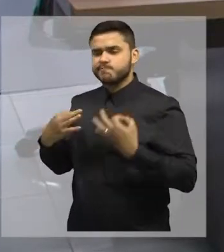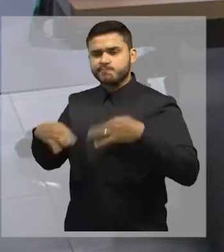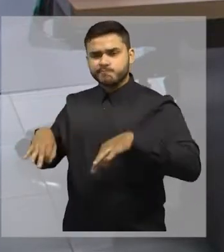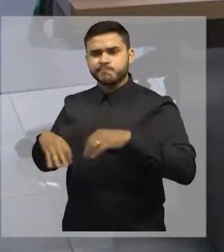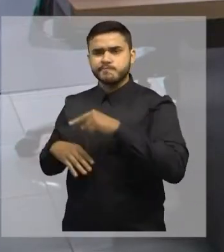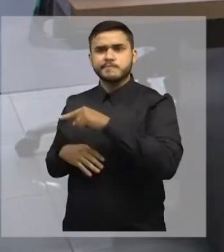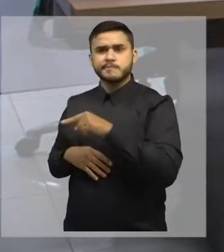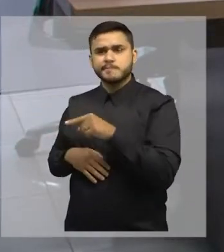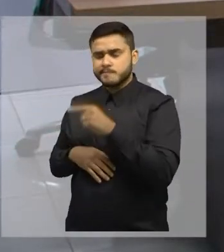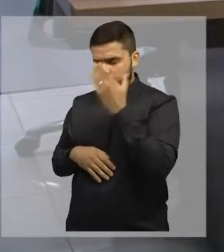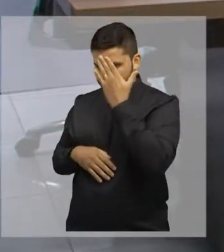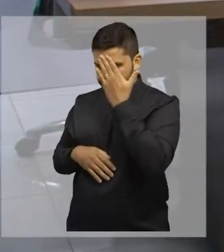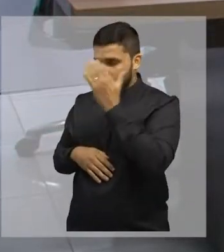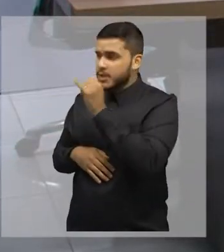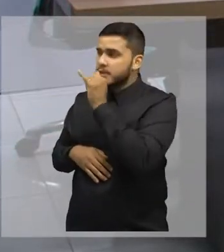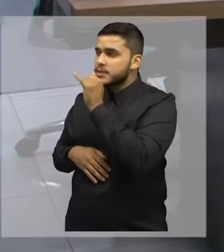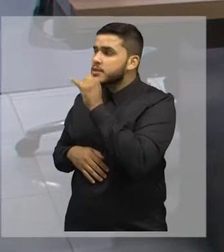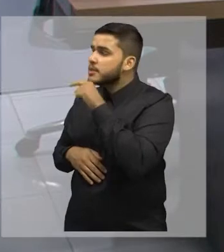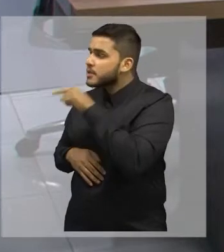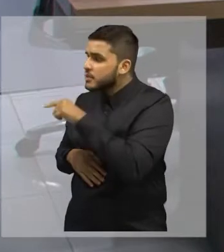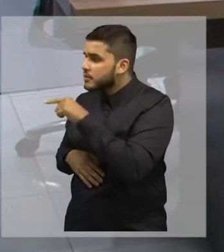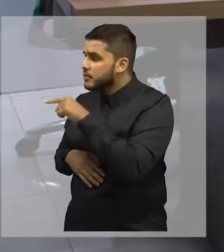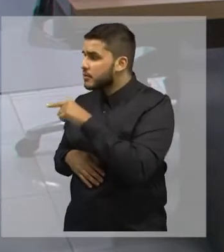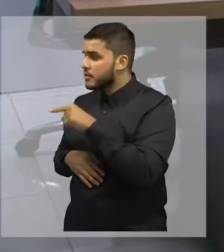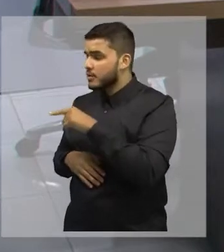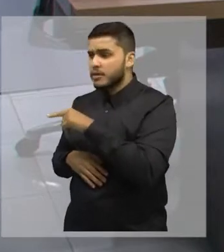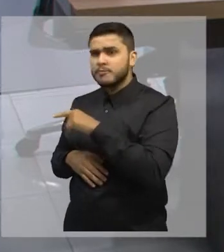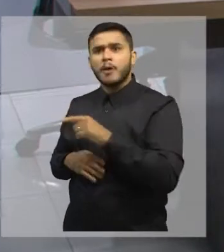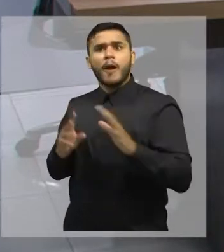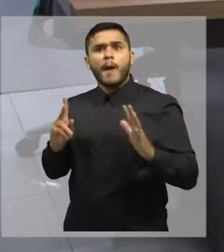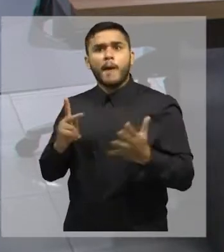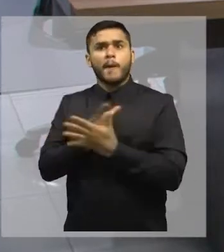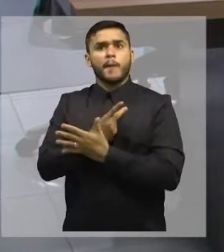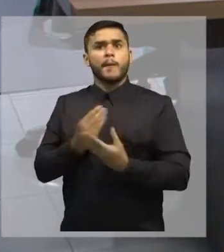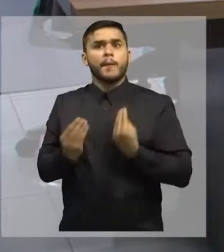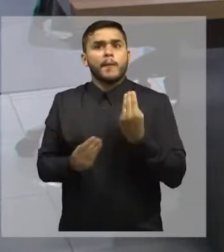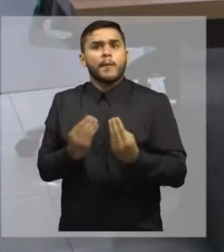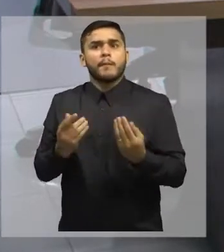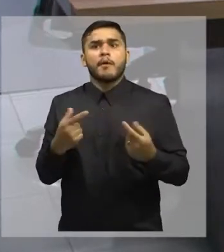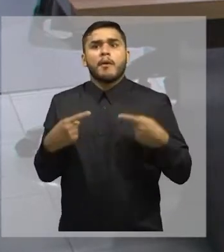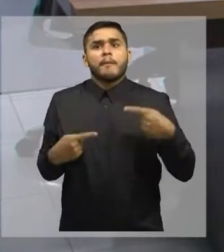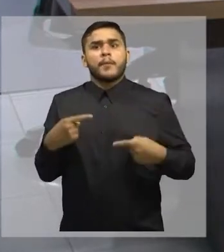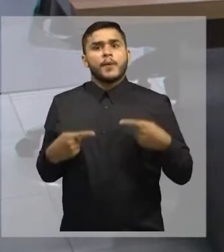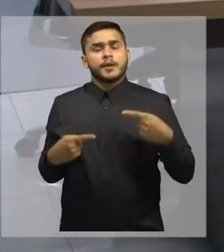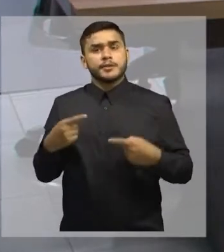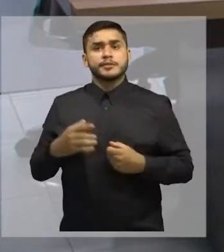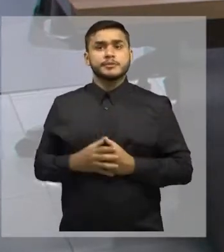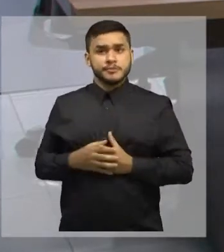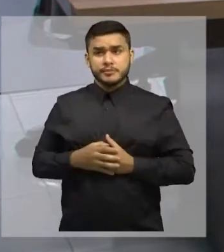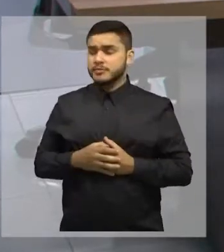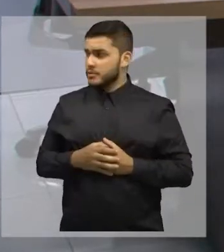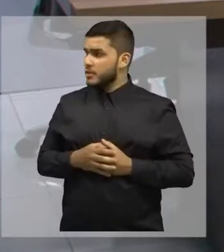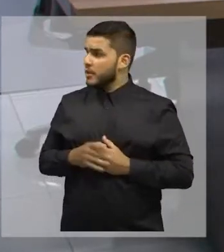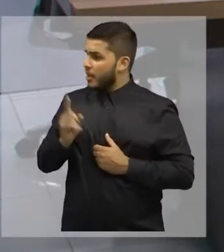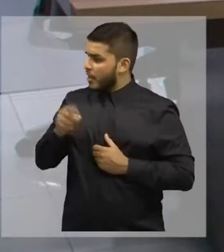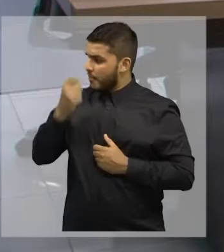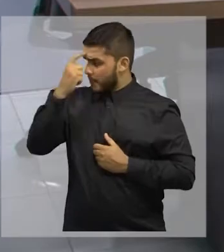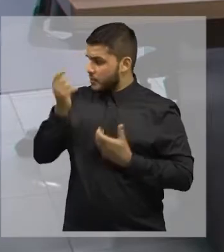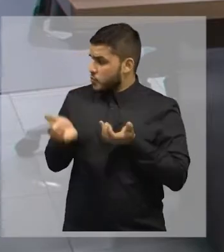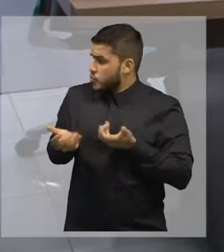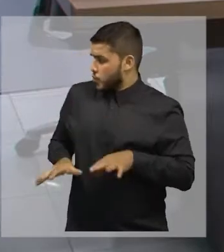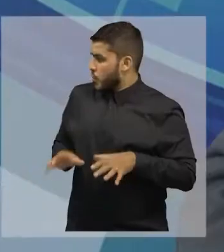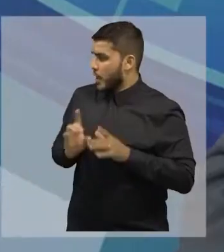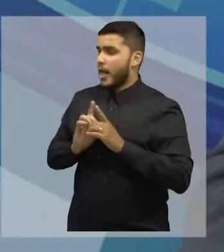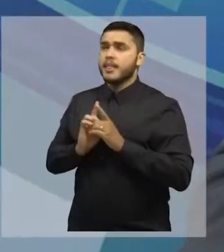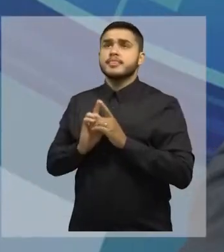que é uma negação da política. Essa é a ação. Isso, né? É desprezo pela democracia. Isso, né? Só que aí